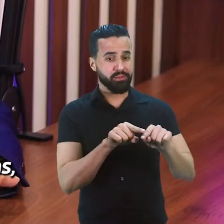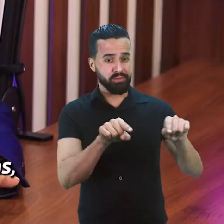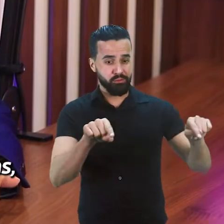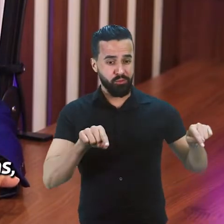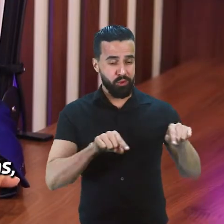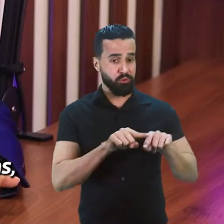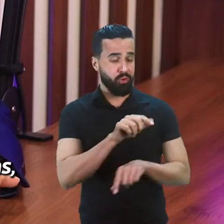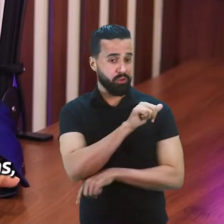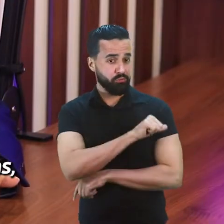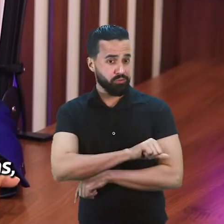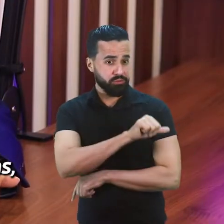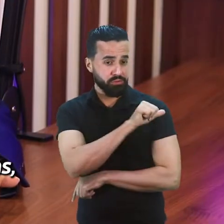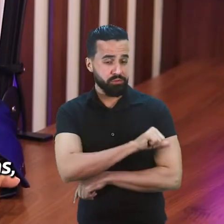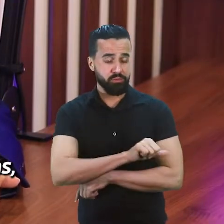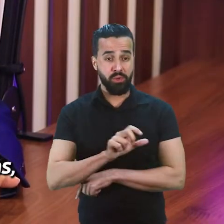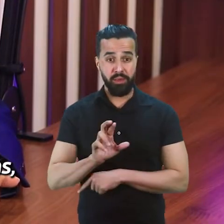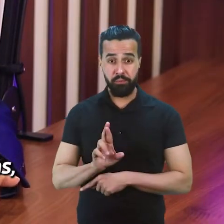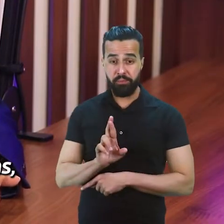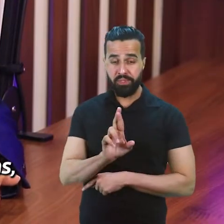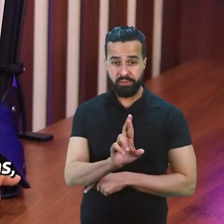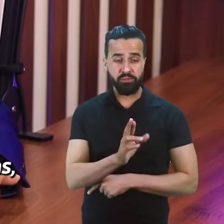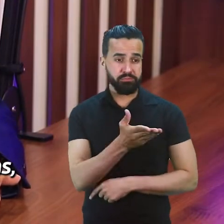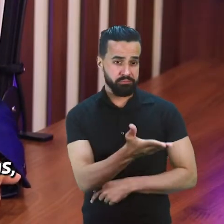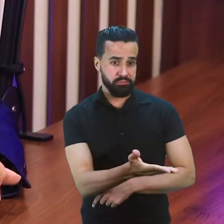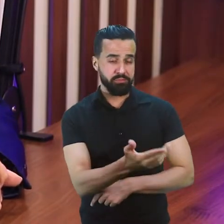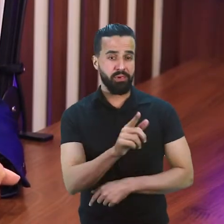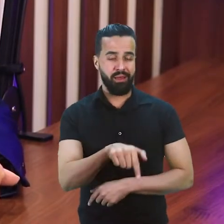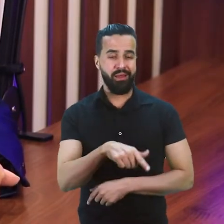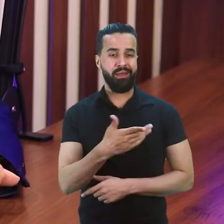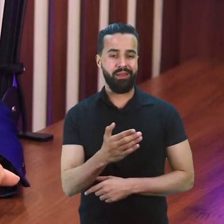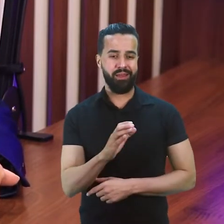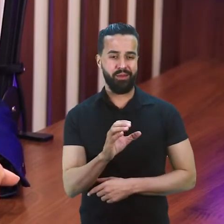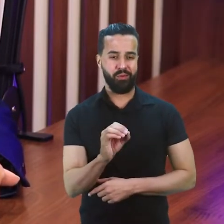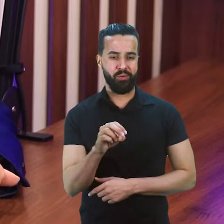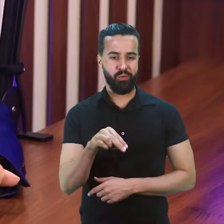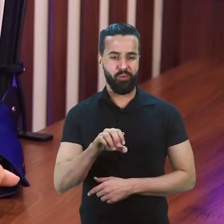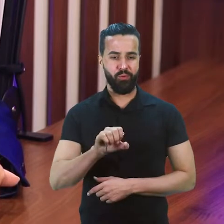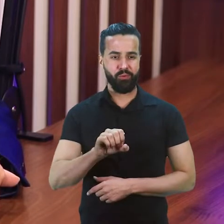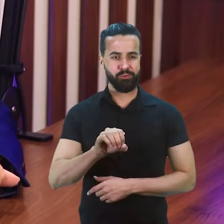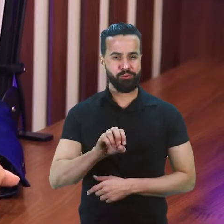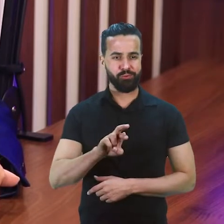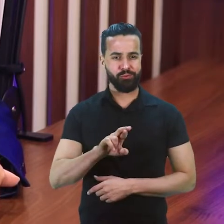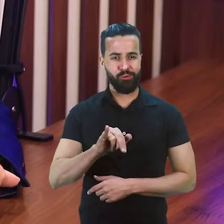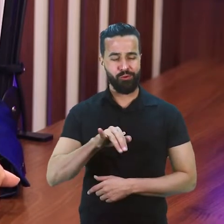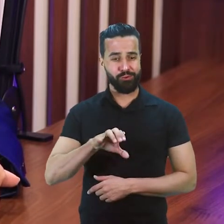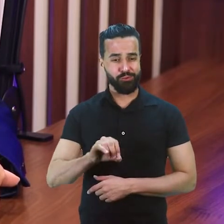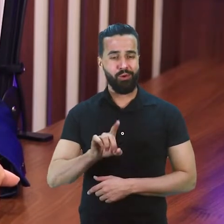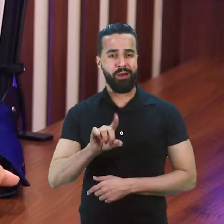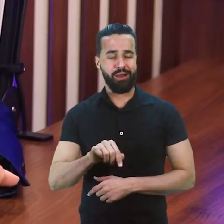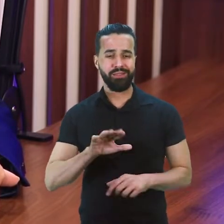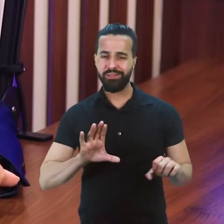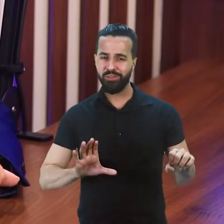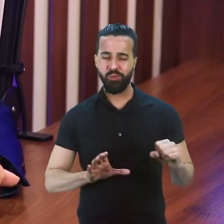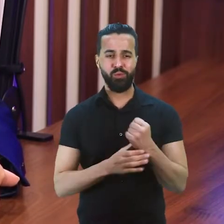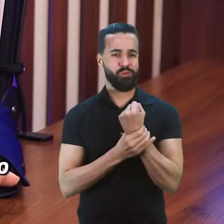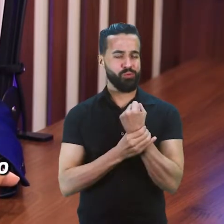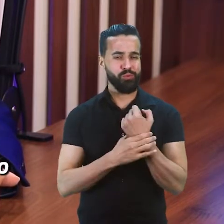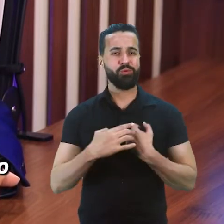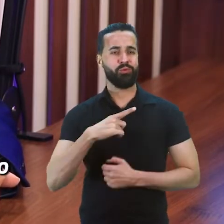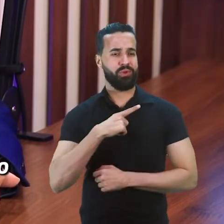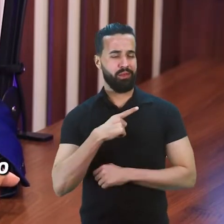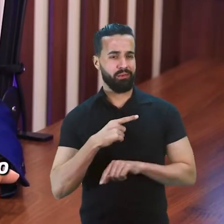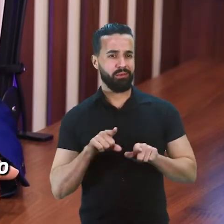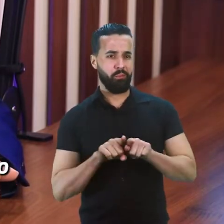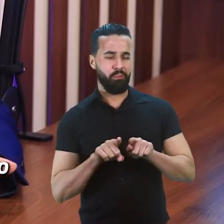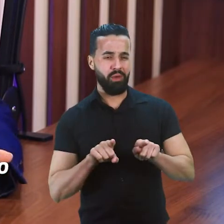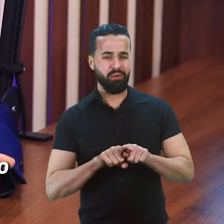lá, representando essas empresas, que era um consórcio, né, dessas empresas de seguro, que envolvia o Seguro, Bradesco